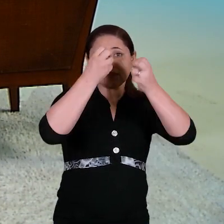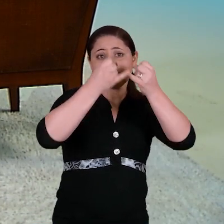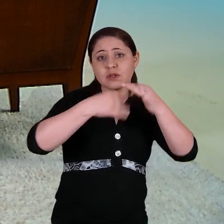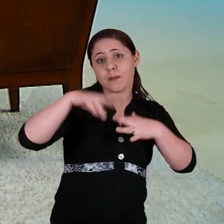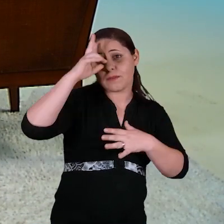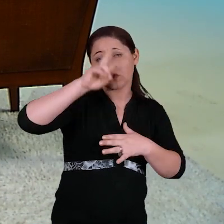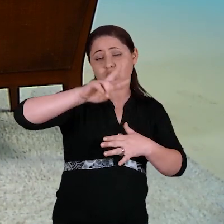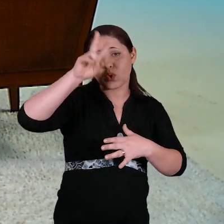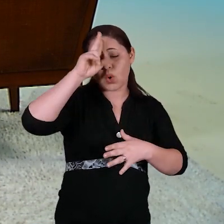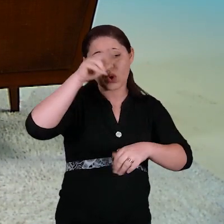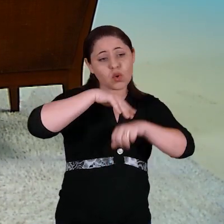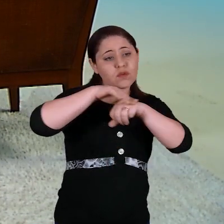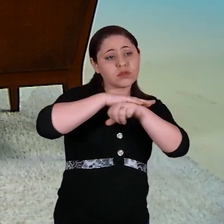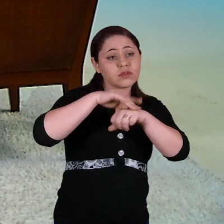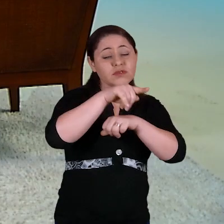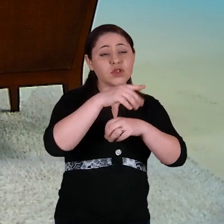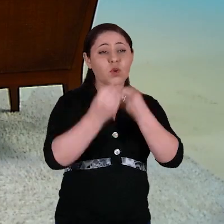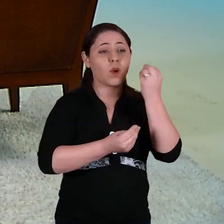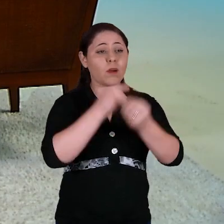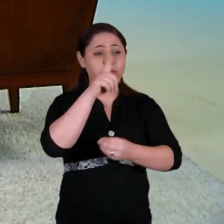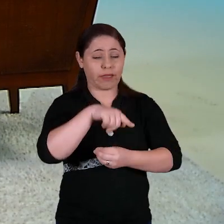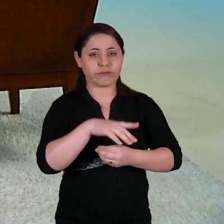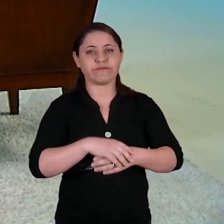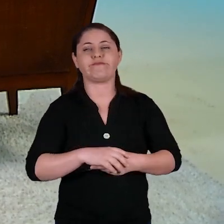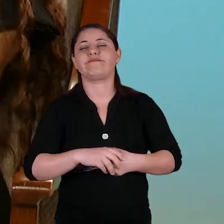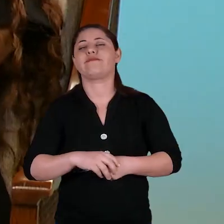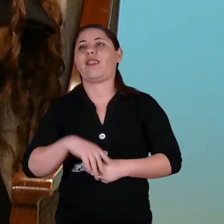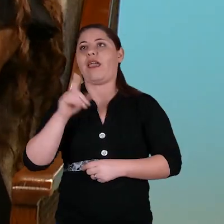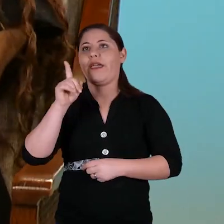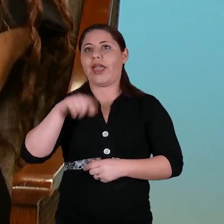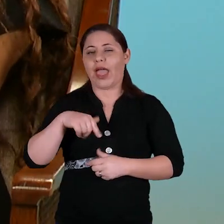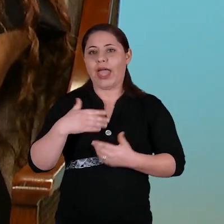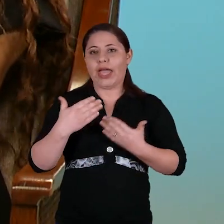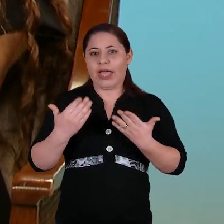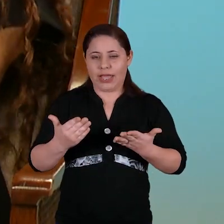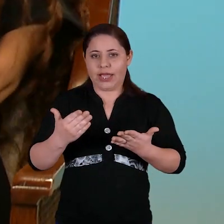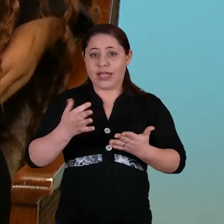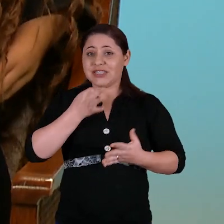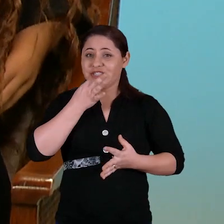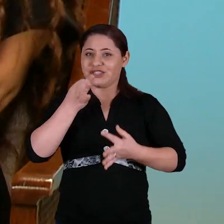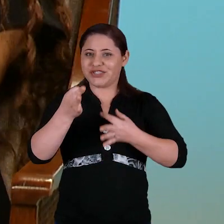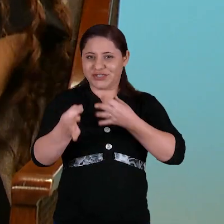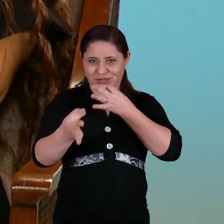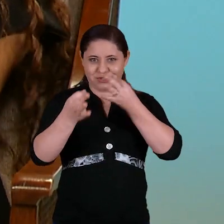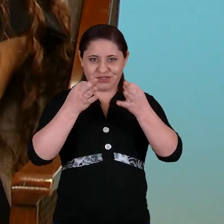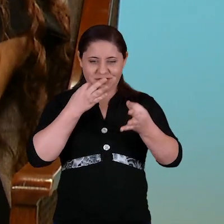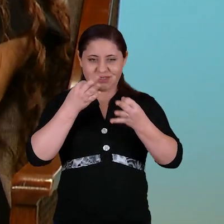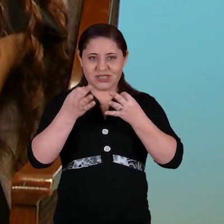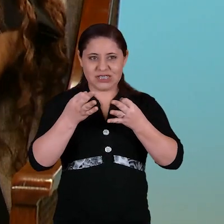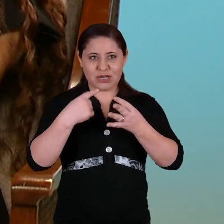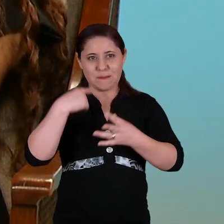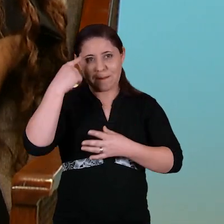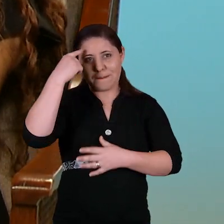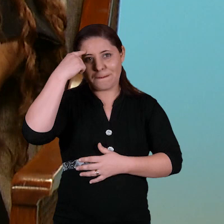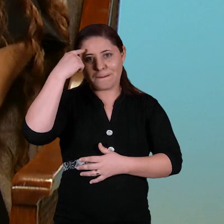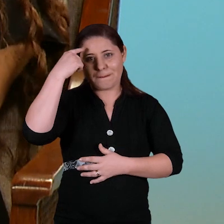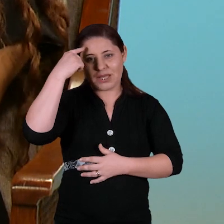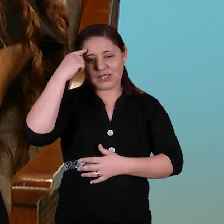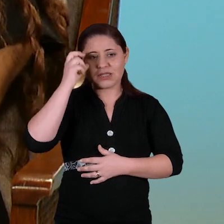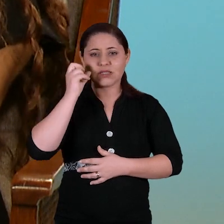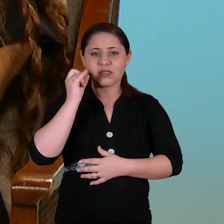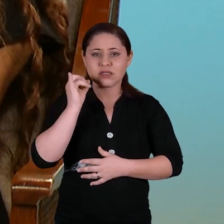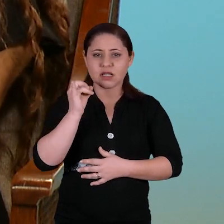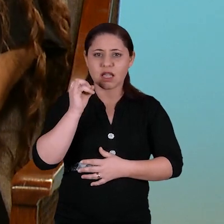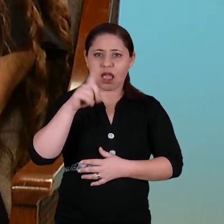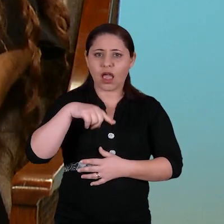falar contigo, como é que faz? Então, primeiro aquela dica. Eu acho que se você